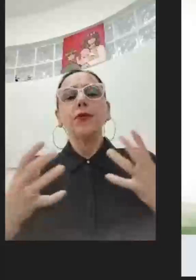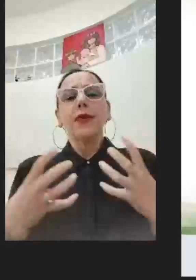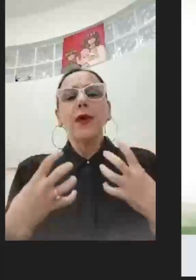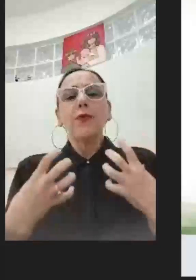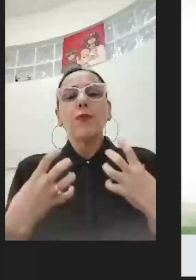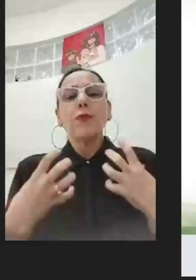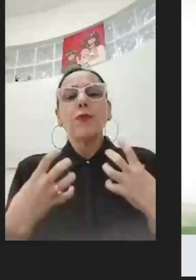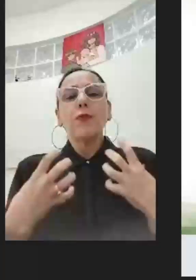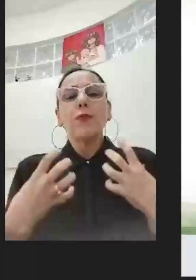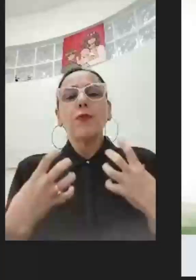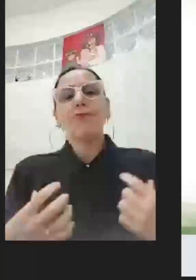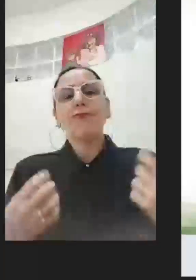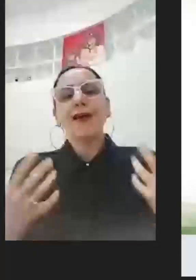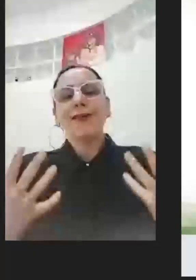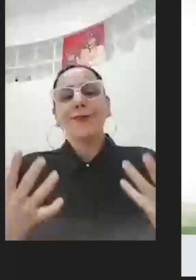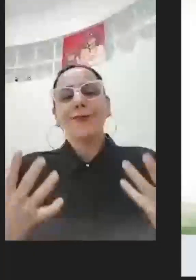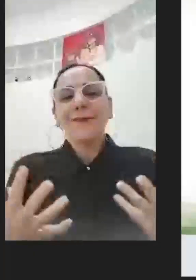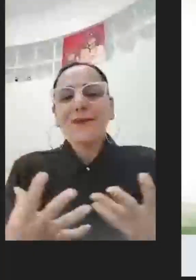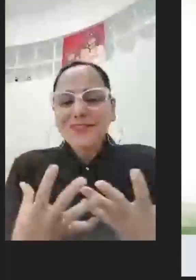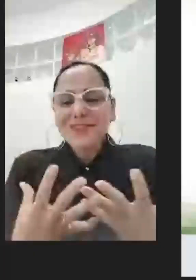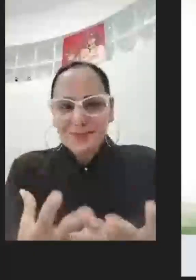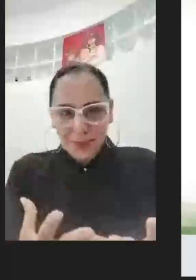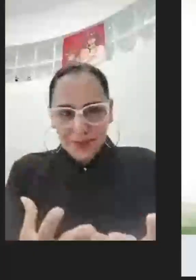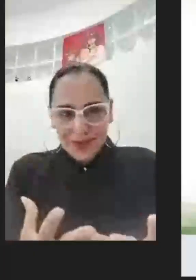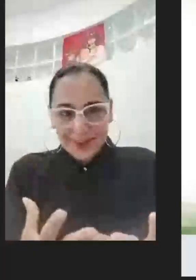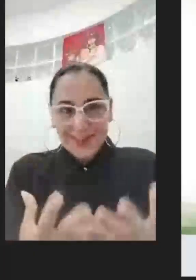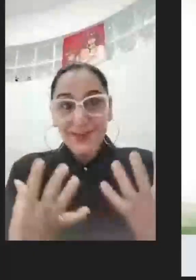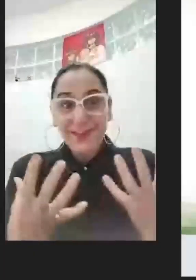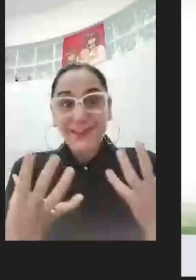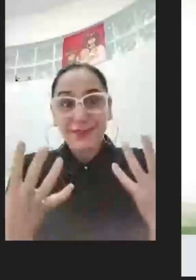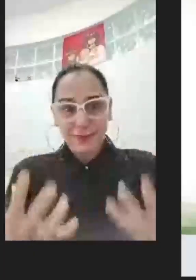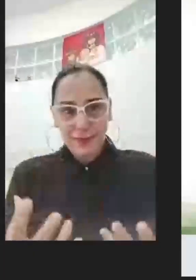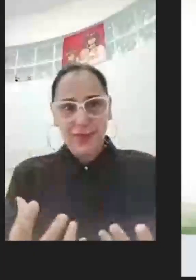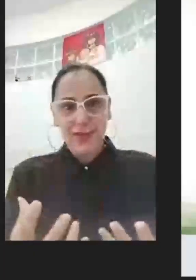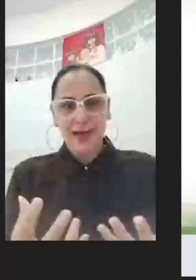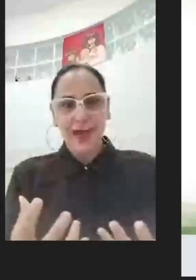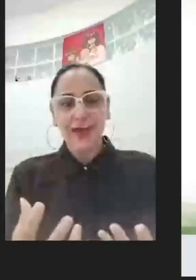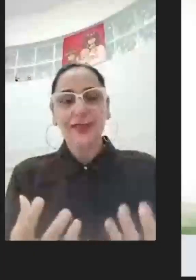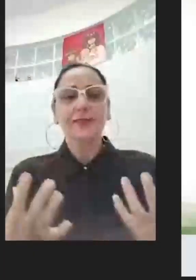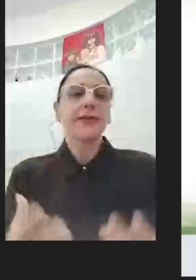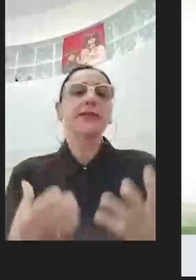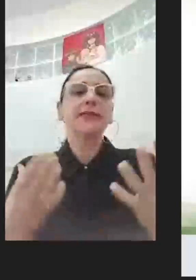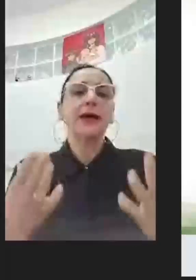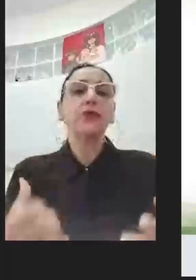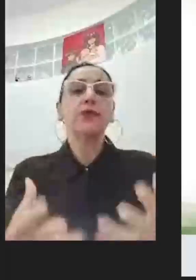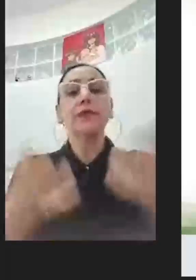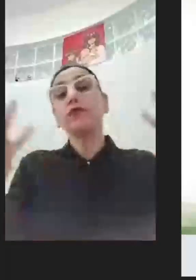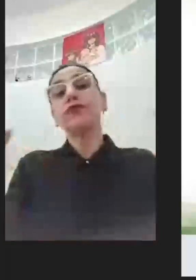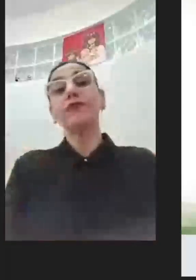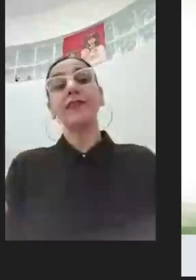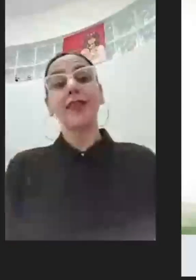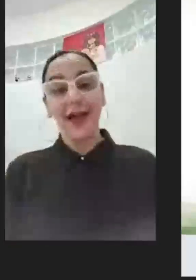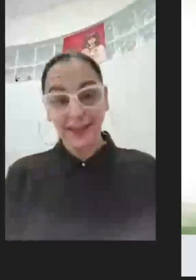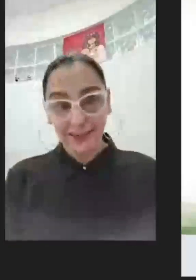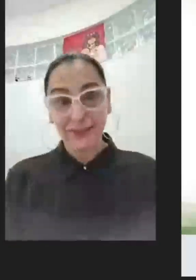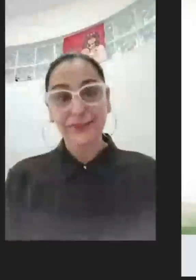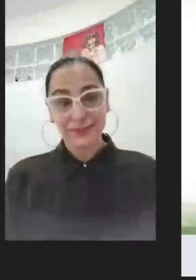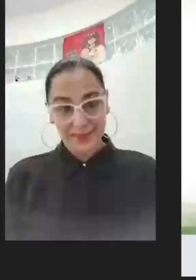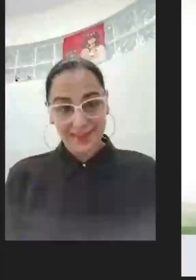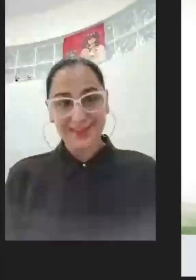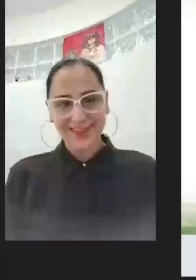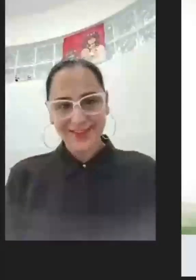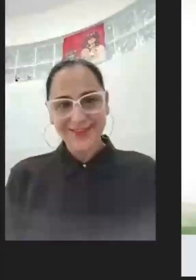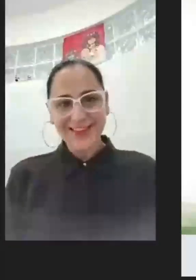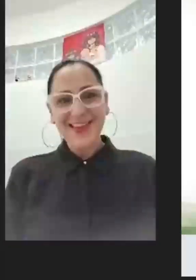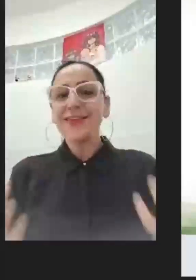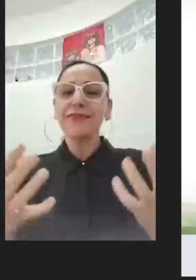Por quê? Porque é uma energia, é um calor, é uma coisa boa. Está se falando de família, né? E está se falando de saúde,